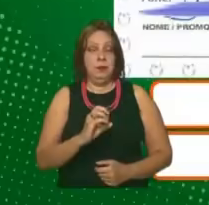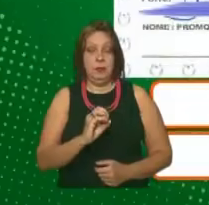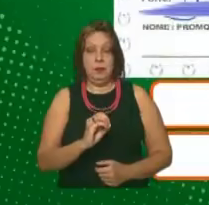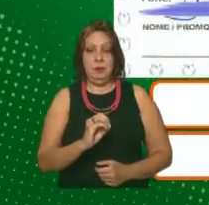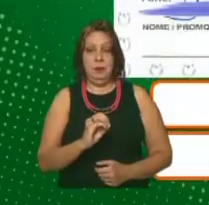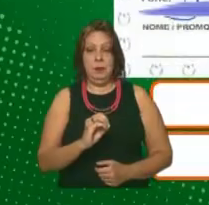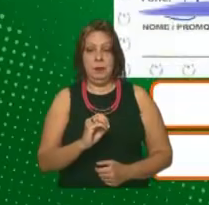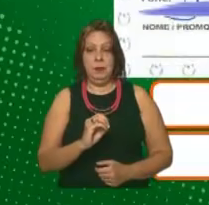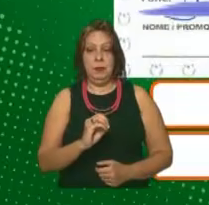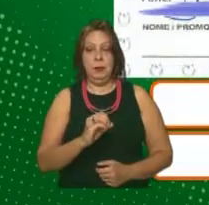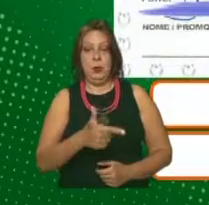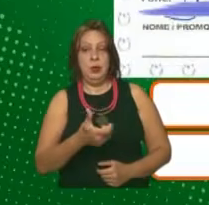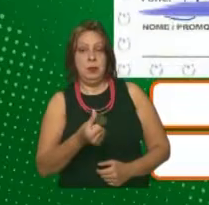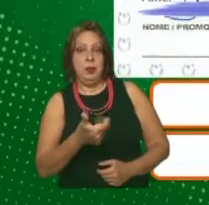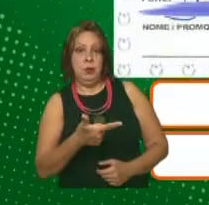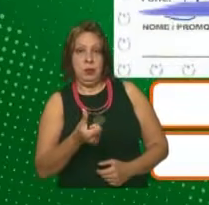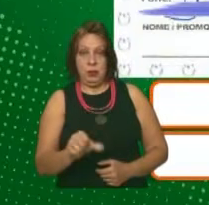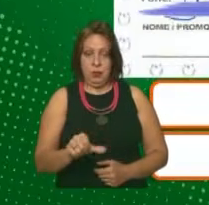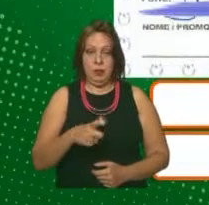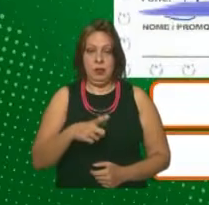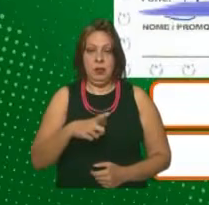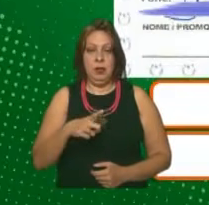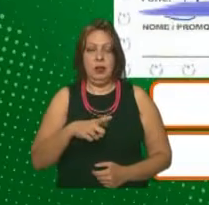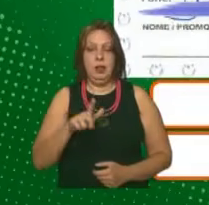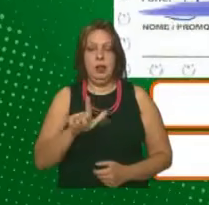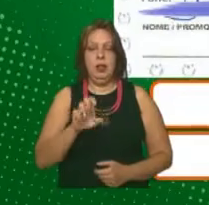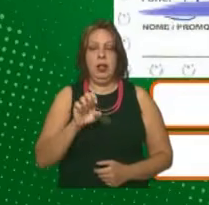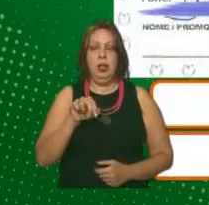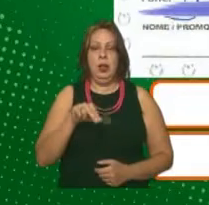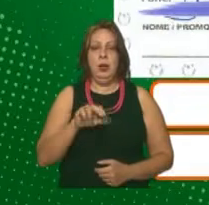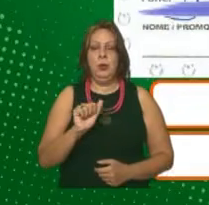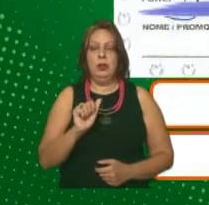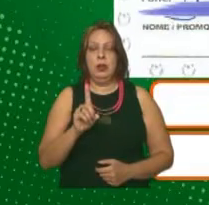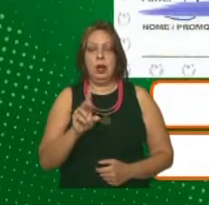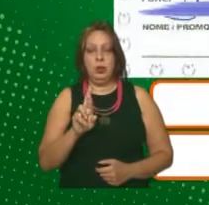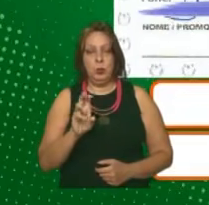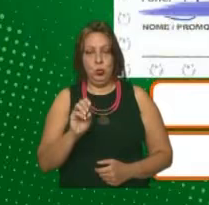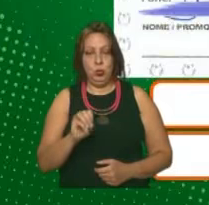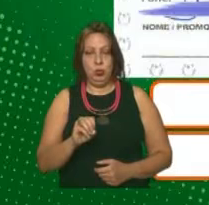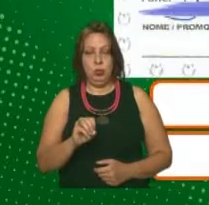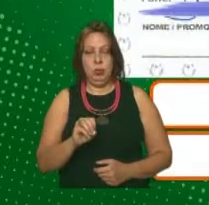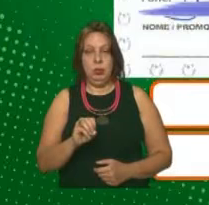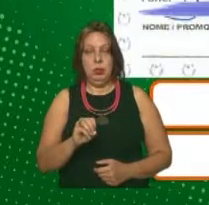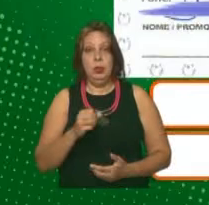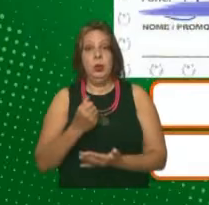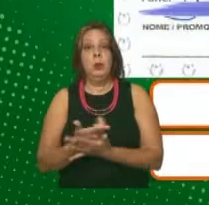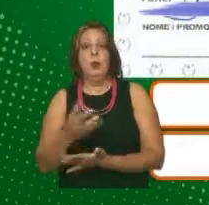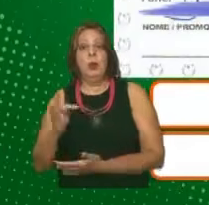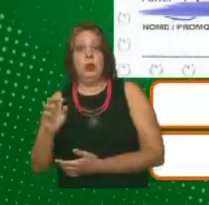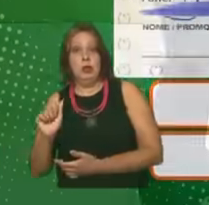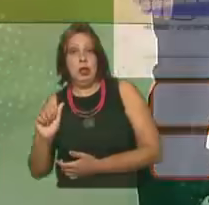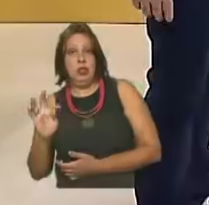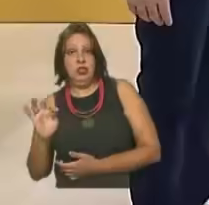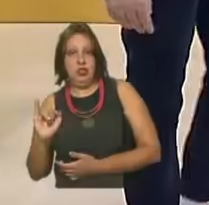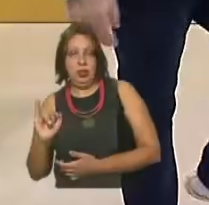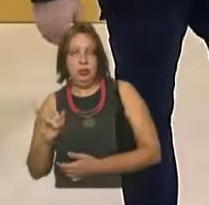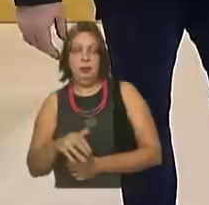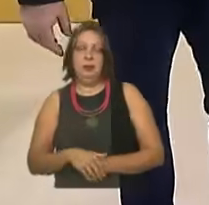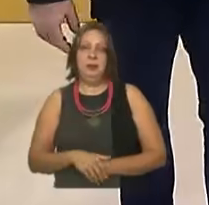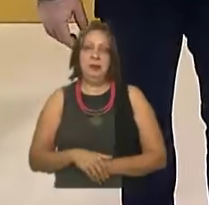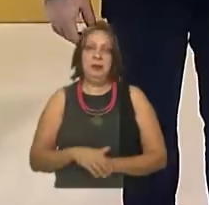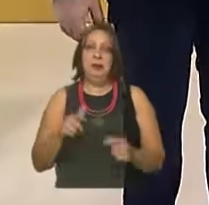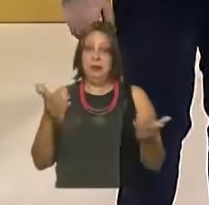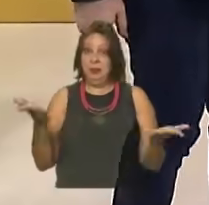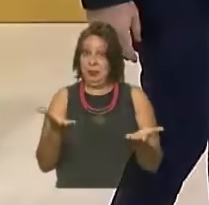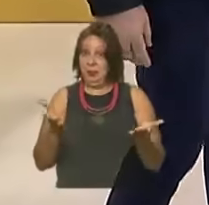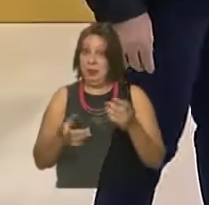052629, número do certificado do Leonardo Santos, aqui na Farolândia, Aracaju. Adquiriu com a Tati lá no Gil Barbosa, Farolândia. Pode